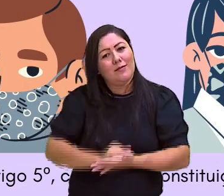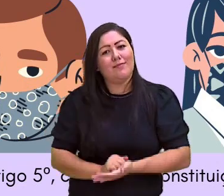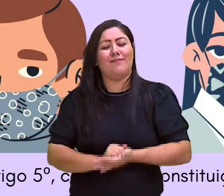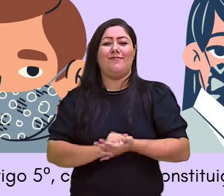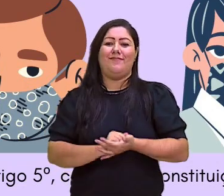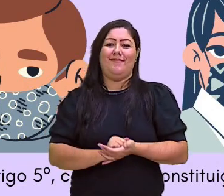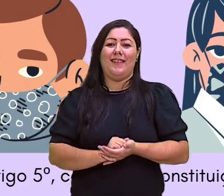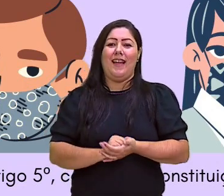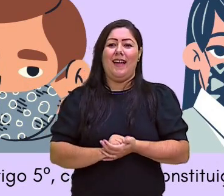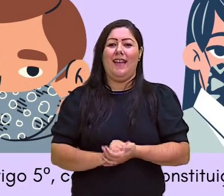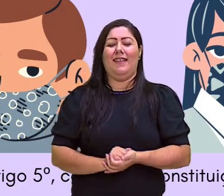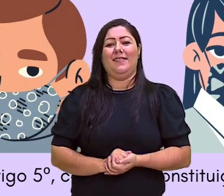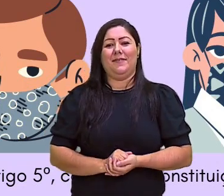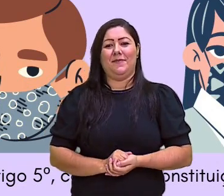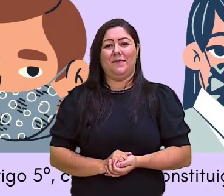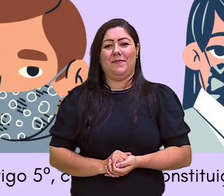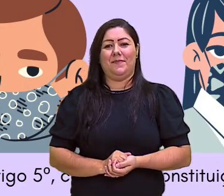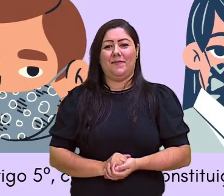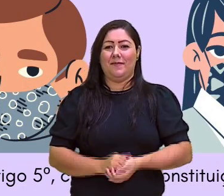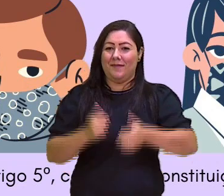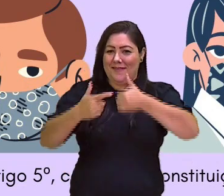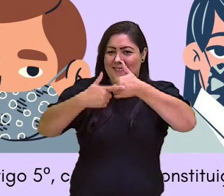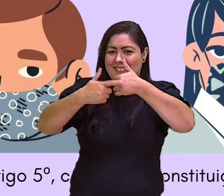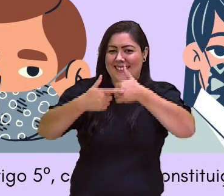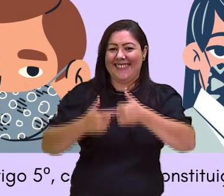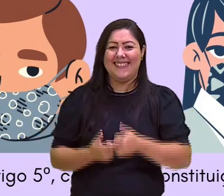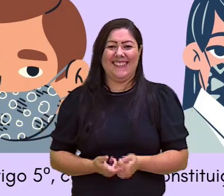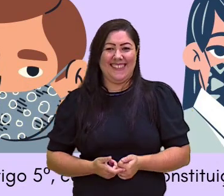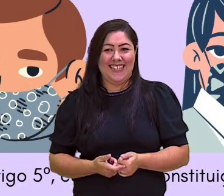do YouTube SMED-GV. Deixe um like.